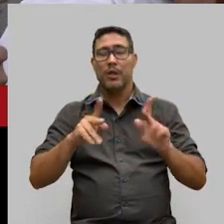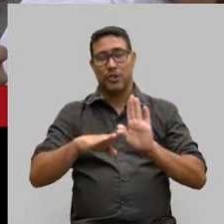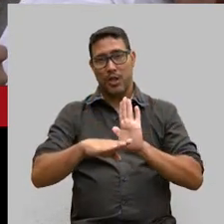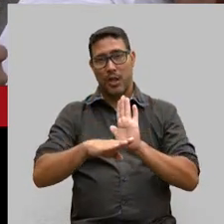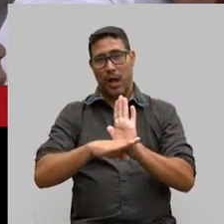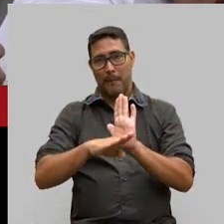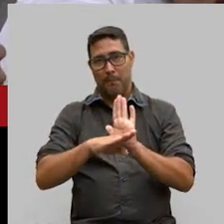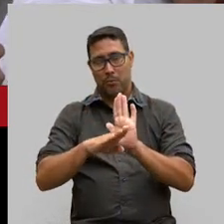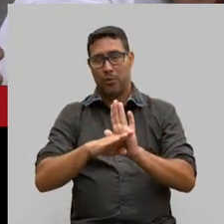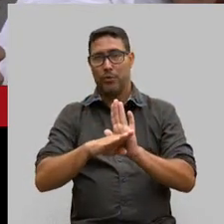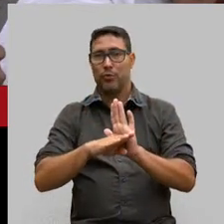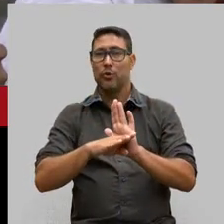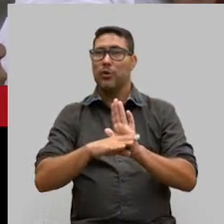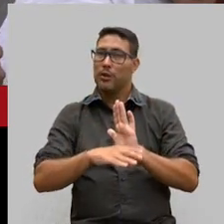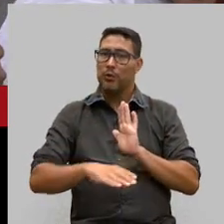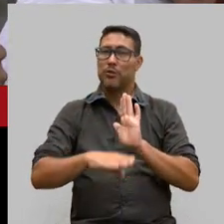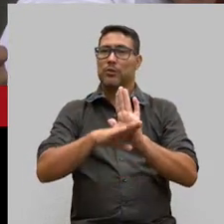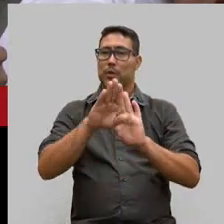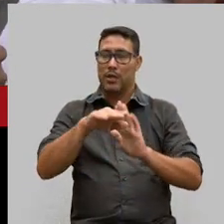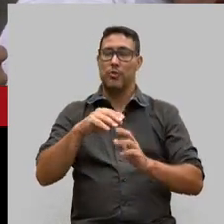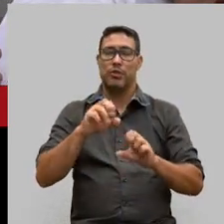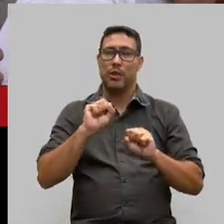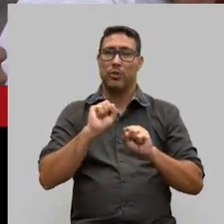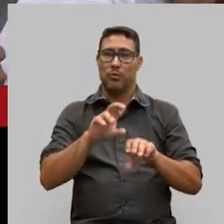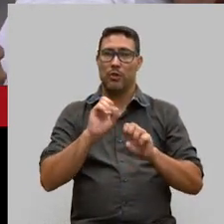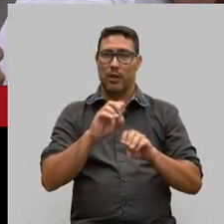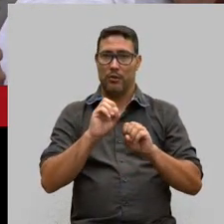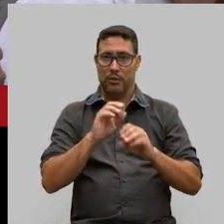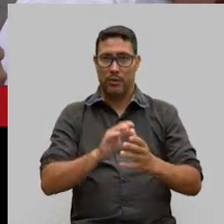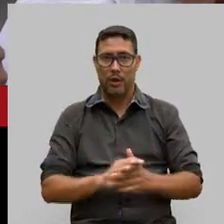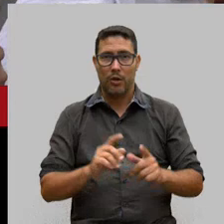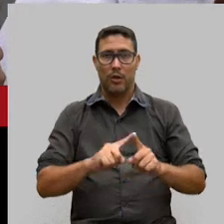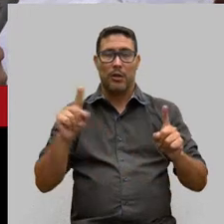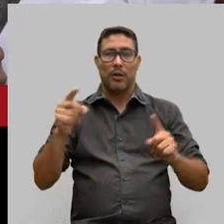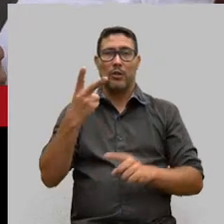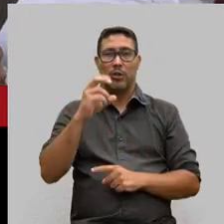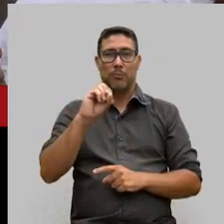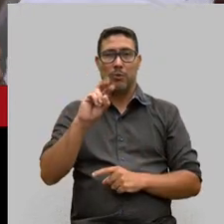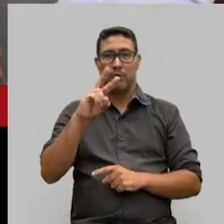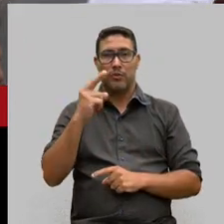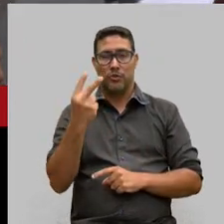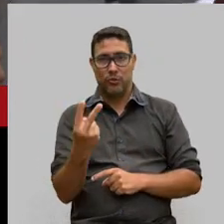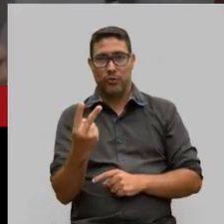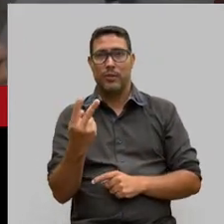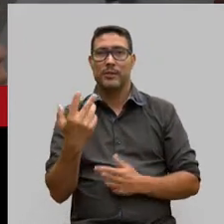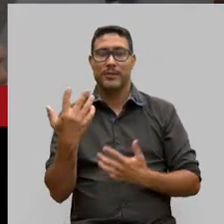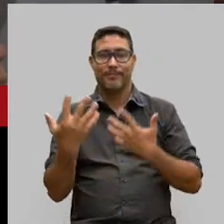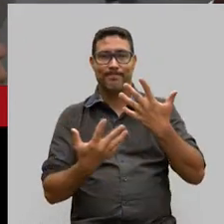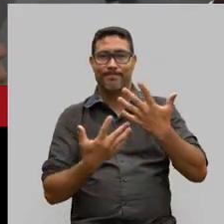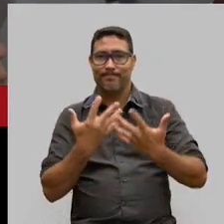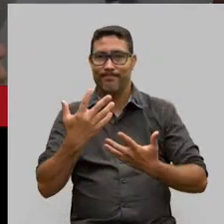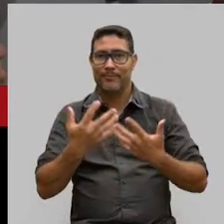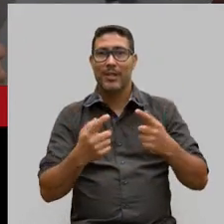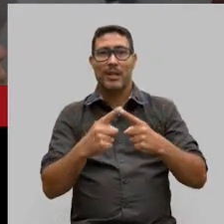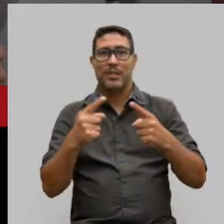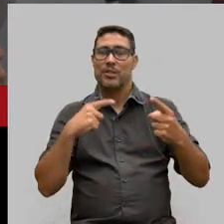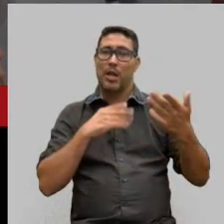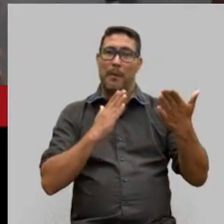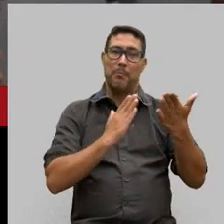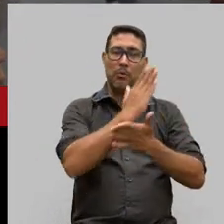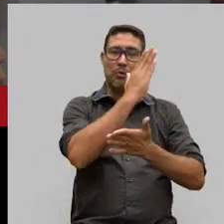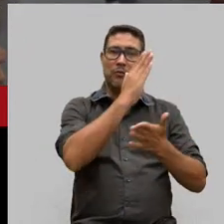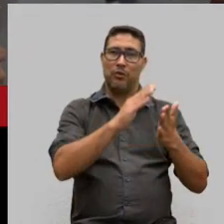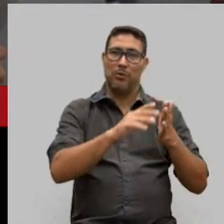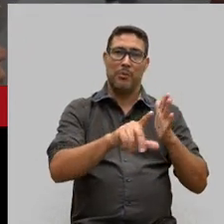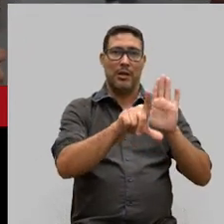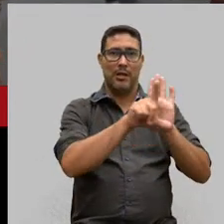o assistente Educacional mas em 2022 por um descuido a gente aprovou uma lei